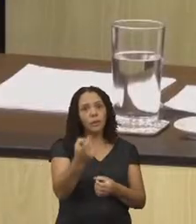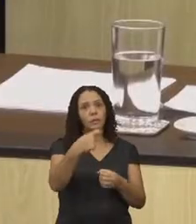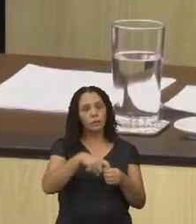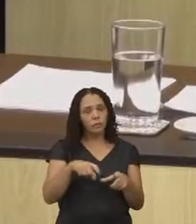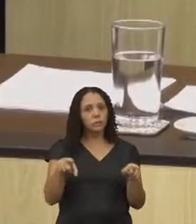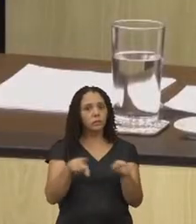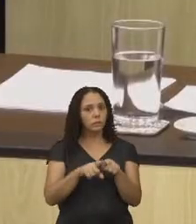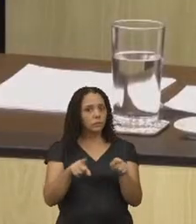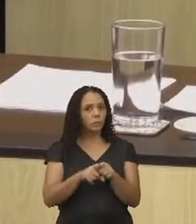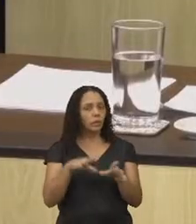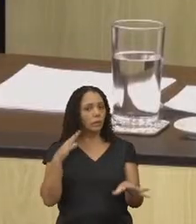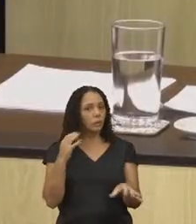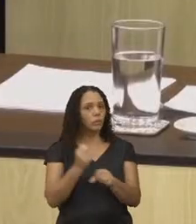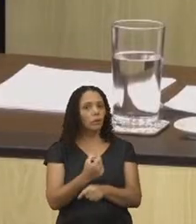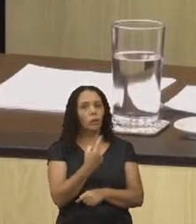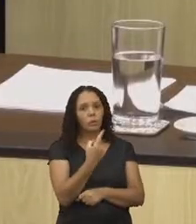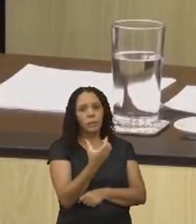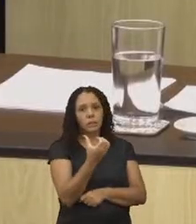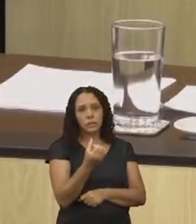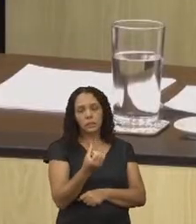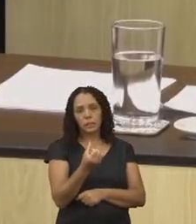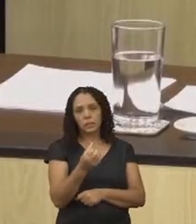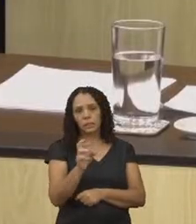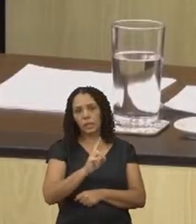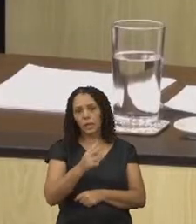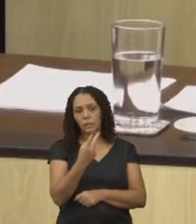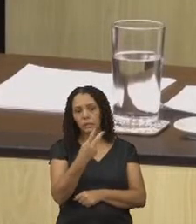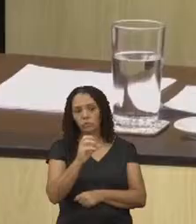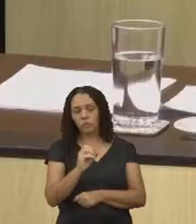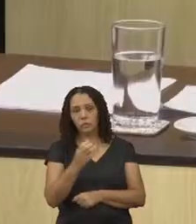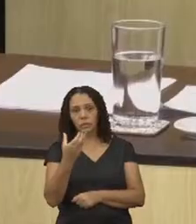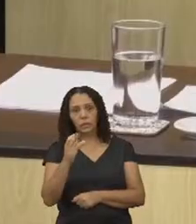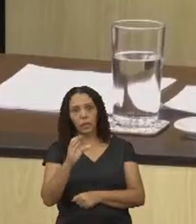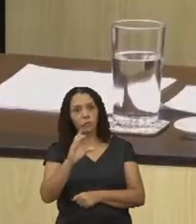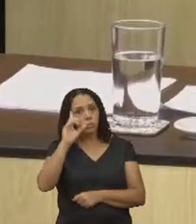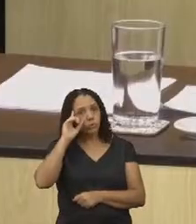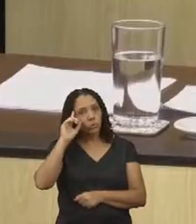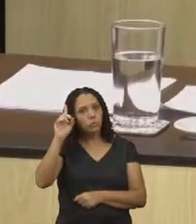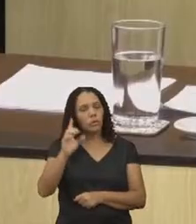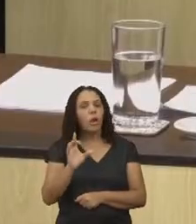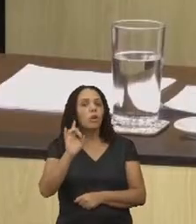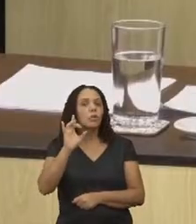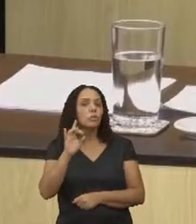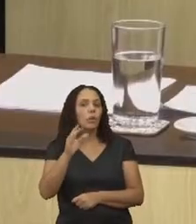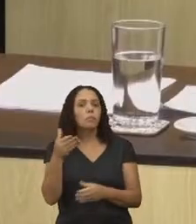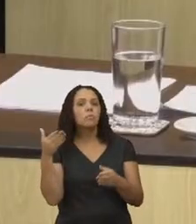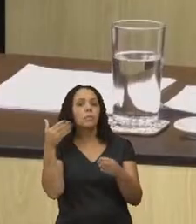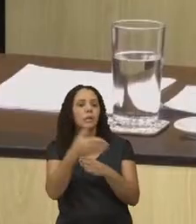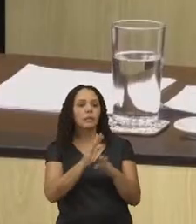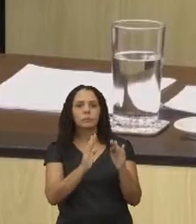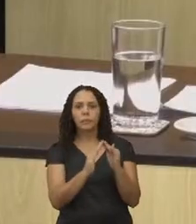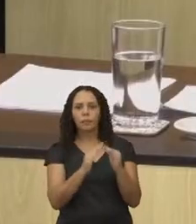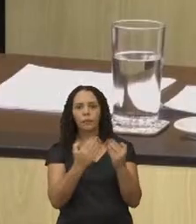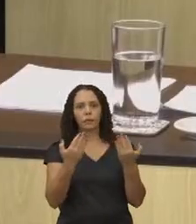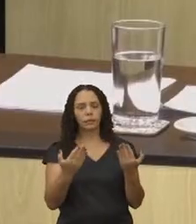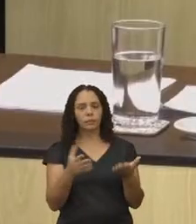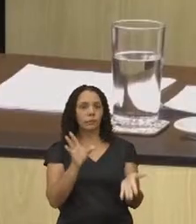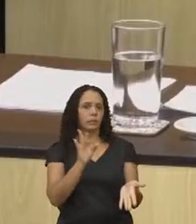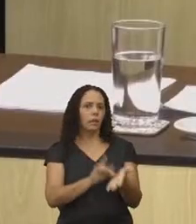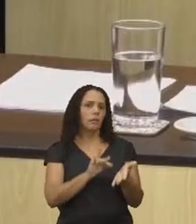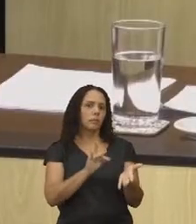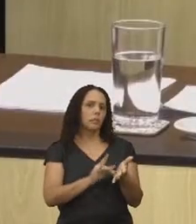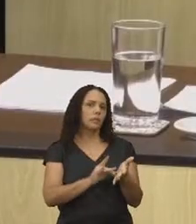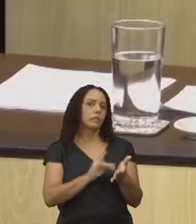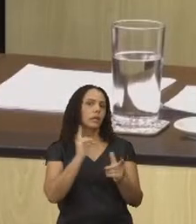na volta, totalizando R$ 16,20 por dia, apenas para se deslocarem até suas casas. Essa realidade tem